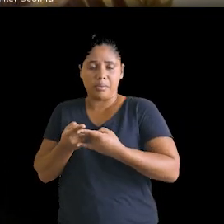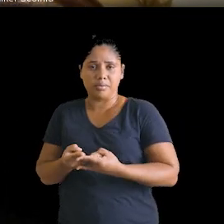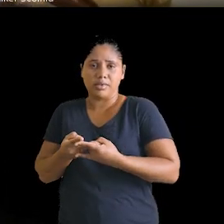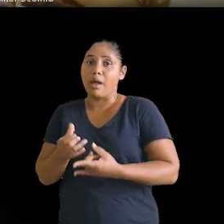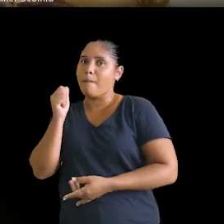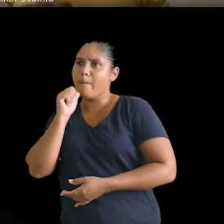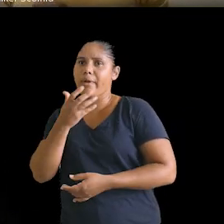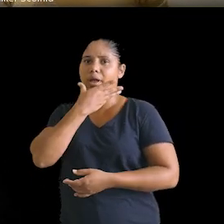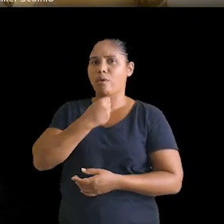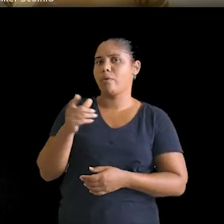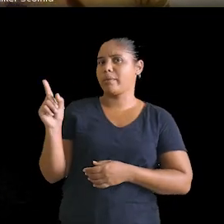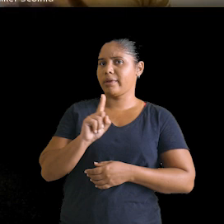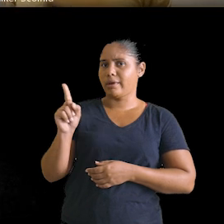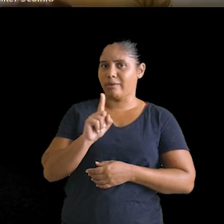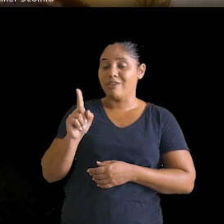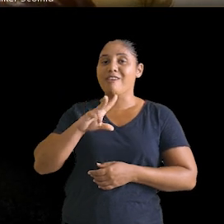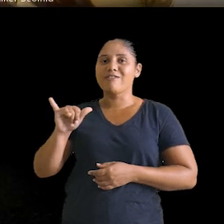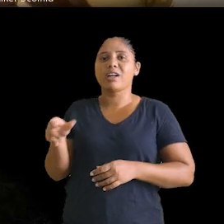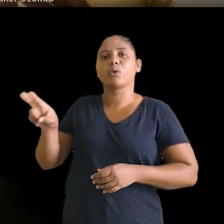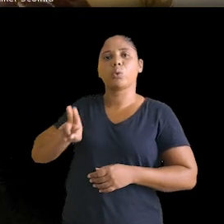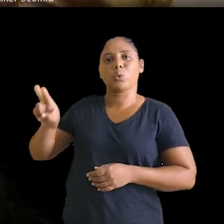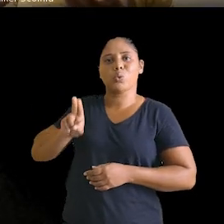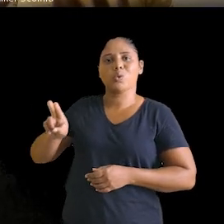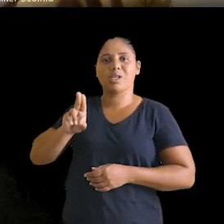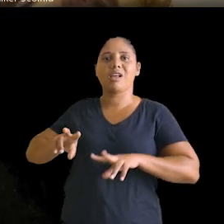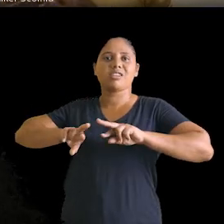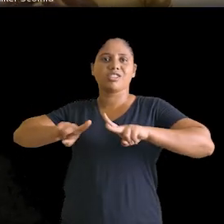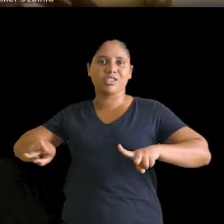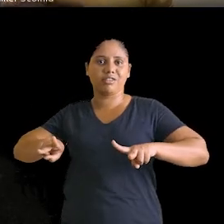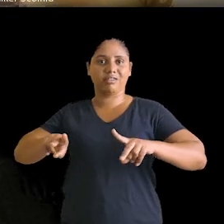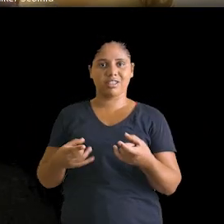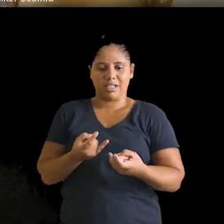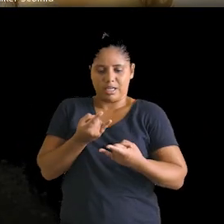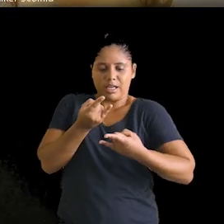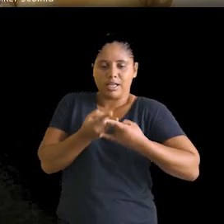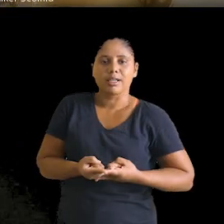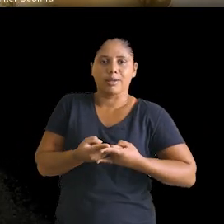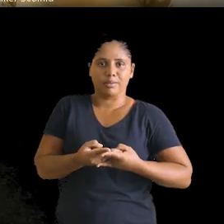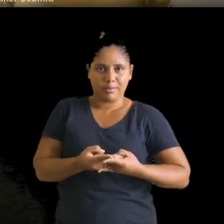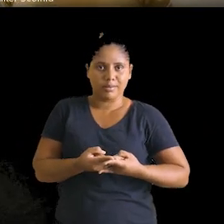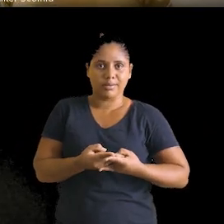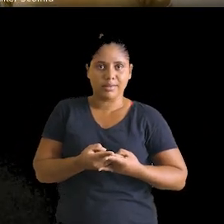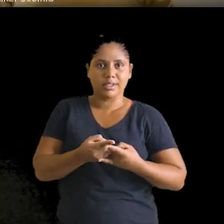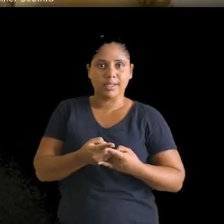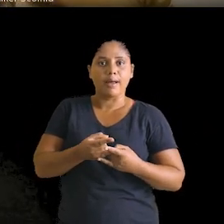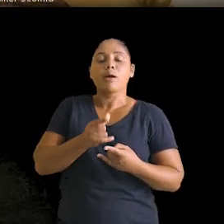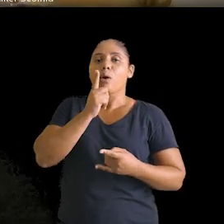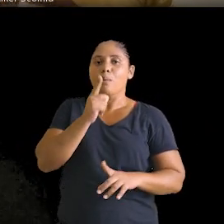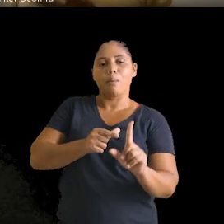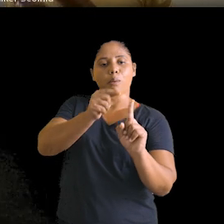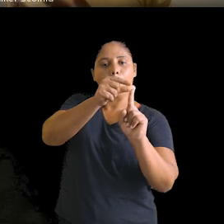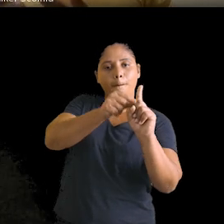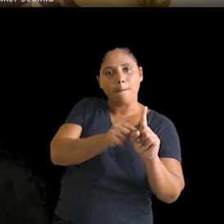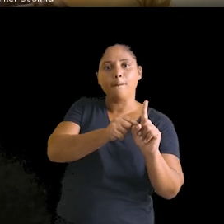agora com preservativo interno. Por quê? Porque o preservativo interno ele também pode ser usado também em outros locais, né? Tem pessoas